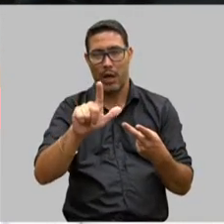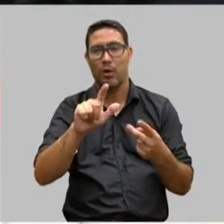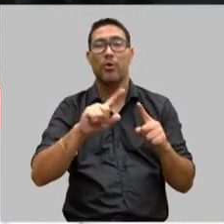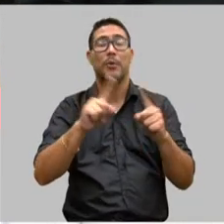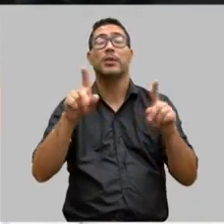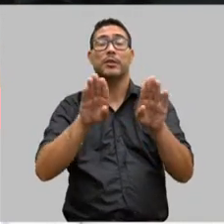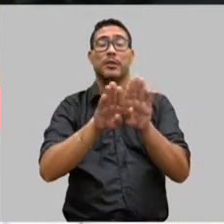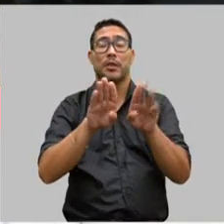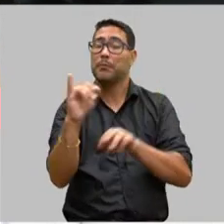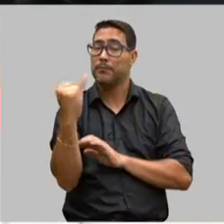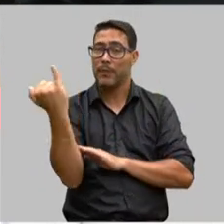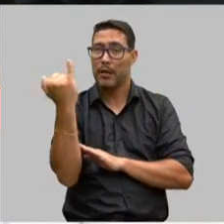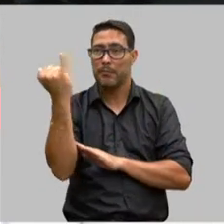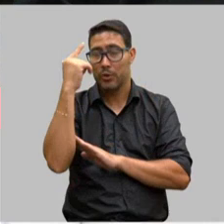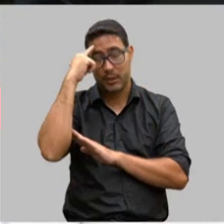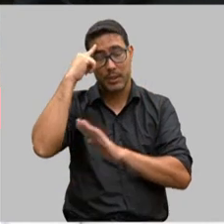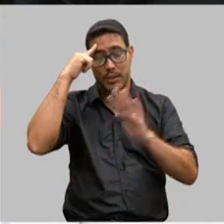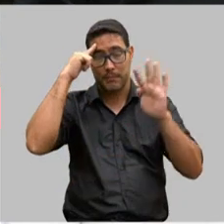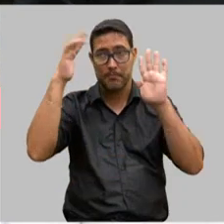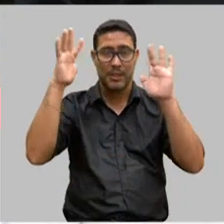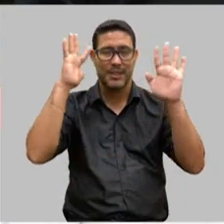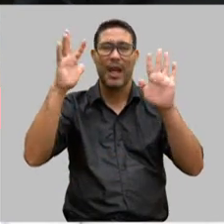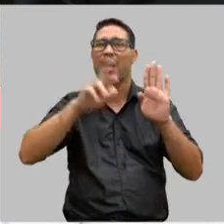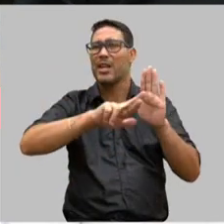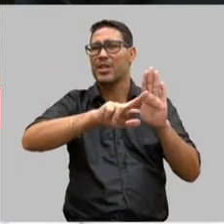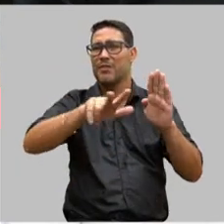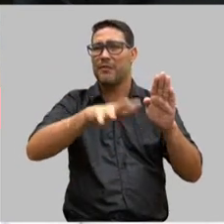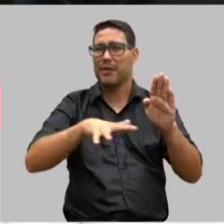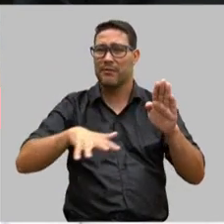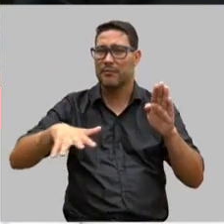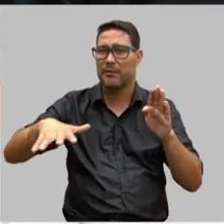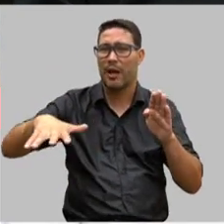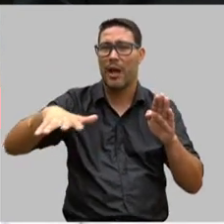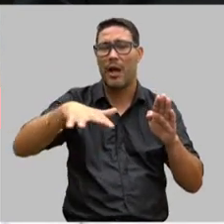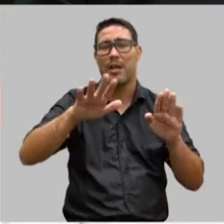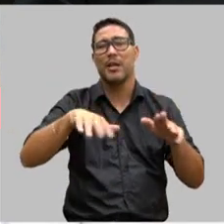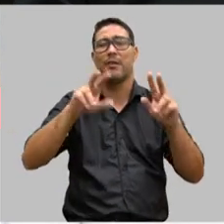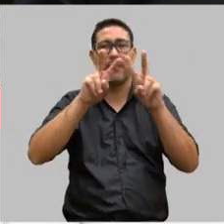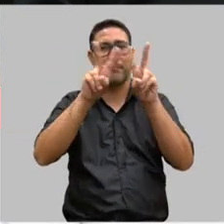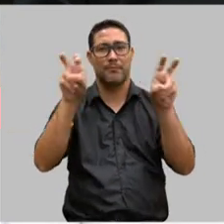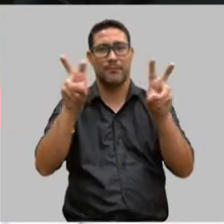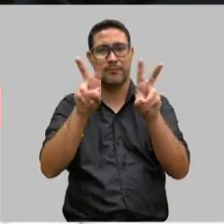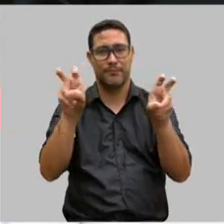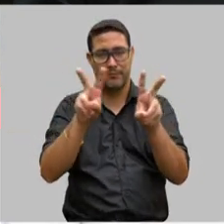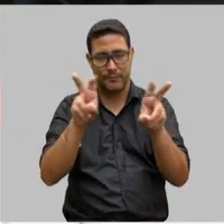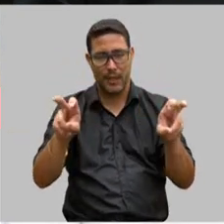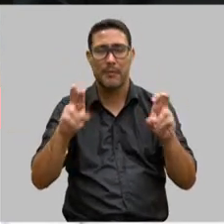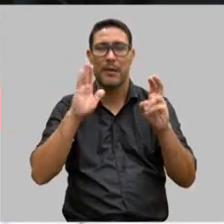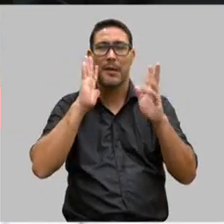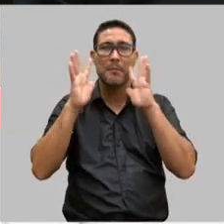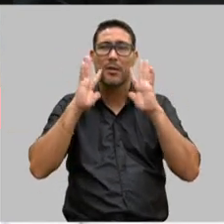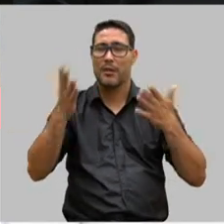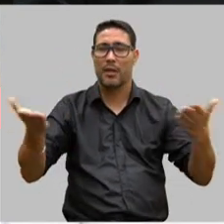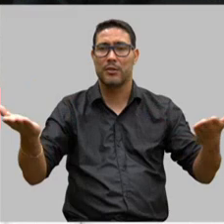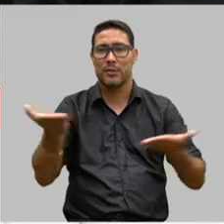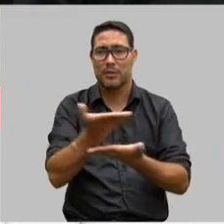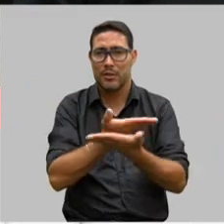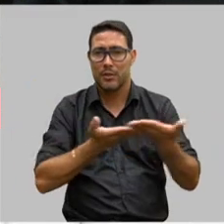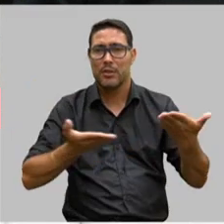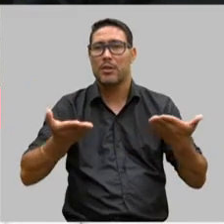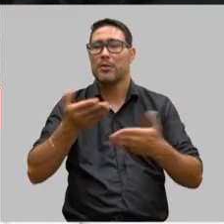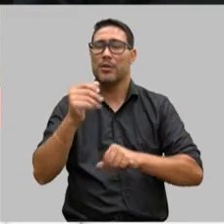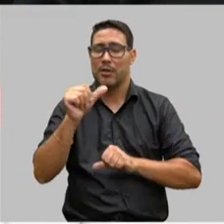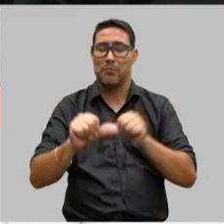pensar diversas áreas e temas. Então, pensar a transição, a mudança climática, ora em